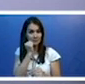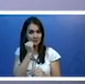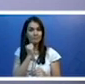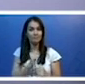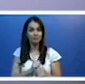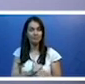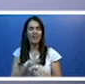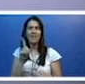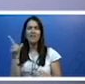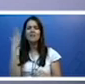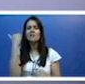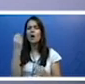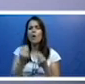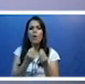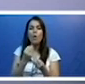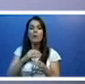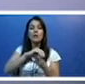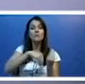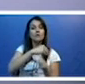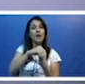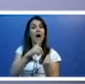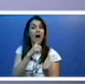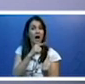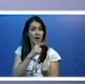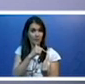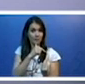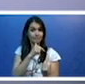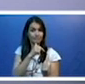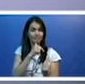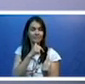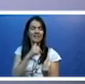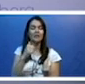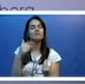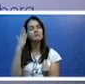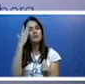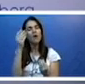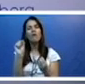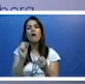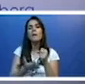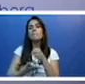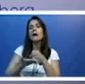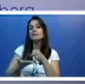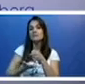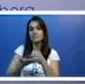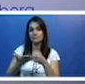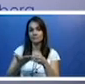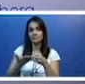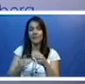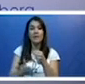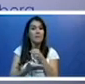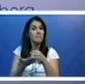comportamento quando dissolvidas em água, definiu o conceito de base. Base é